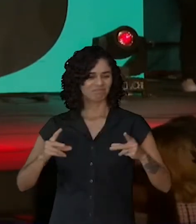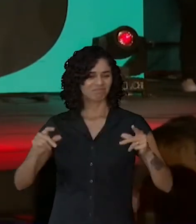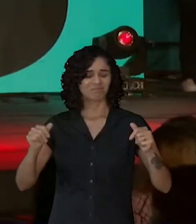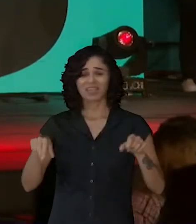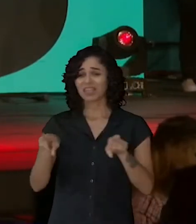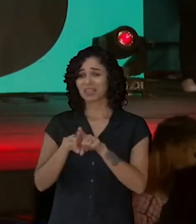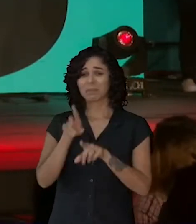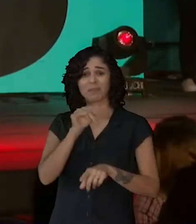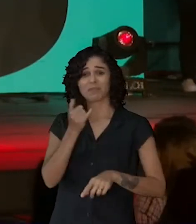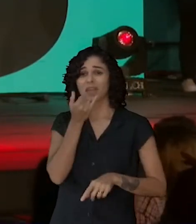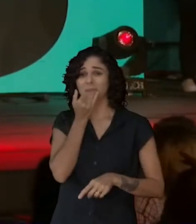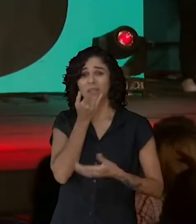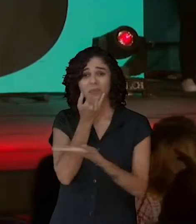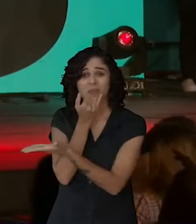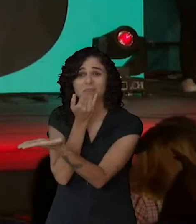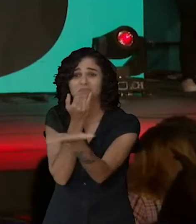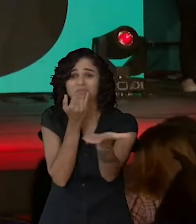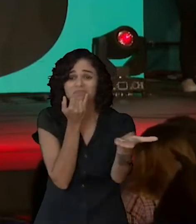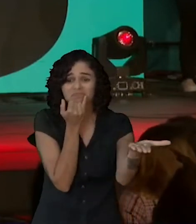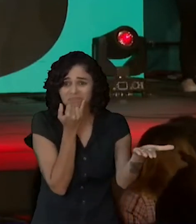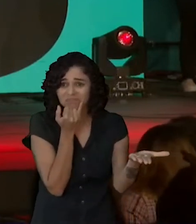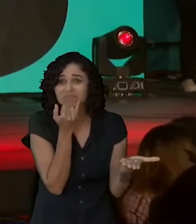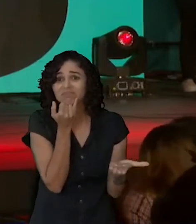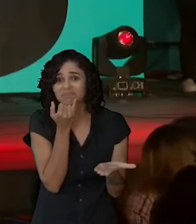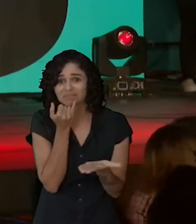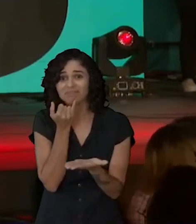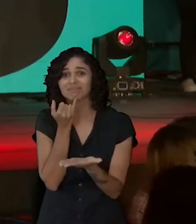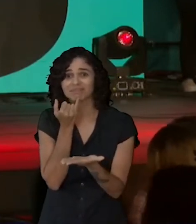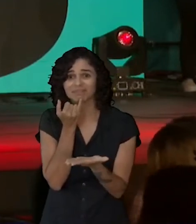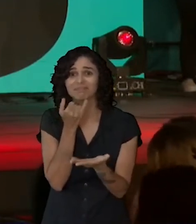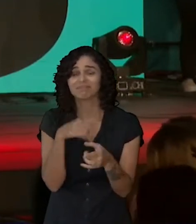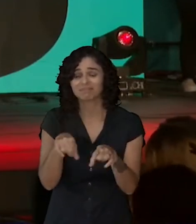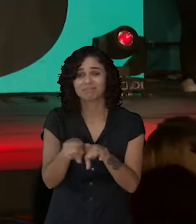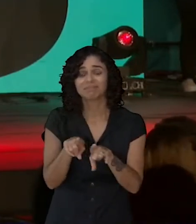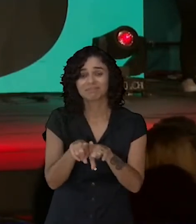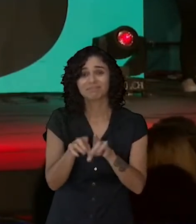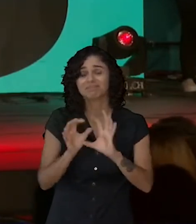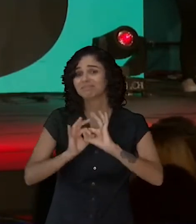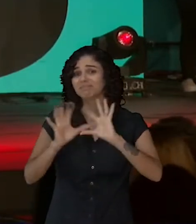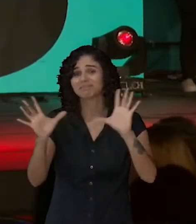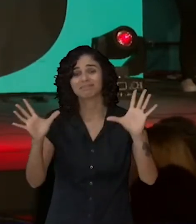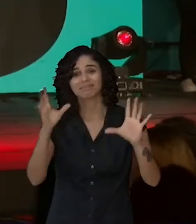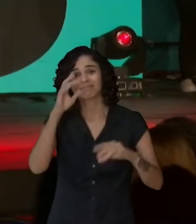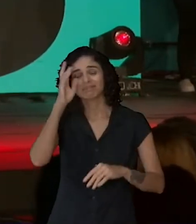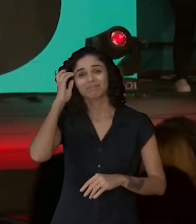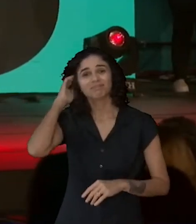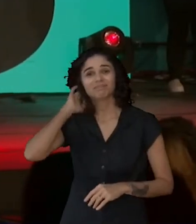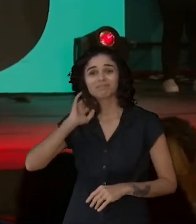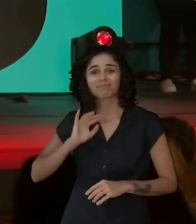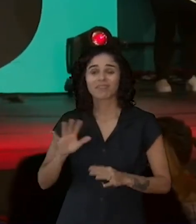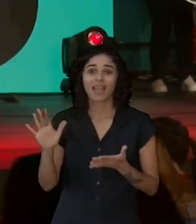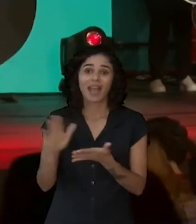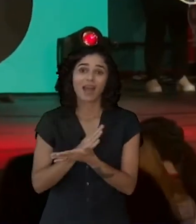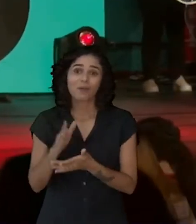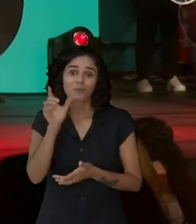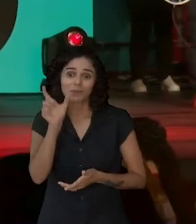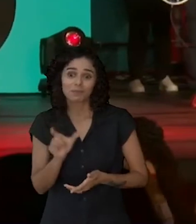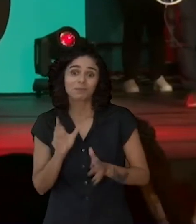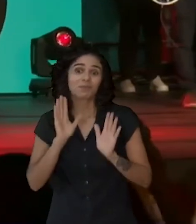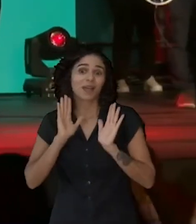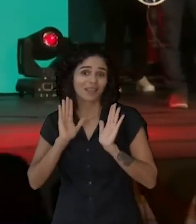Espírito para as pessoas que você precisa liberar. Alguns de vocês já estão nesse